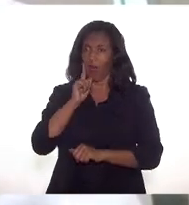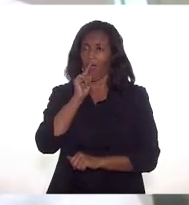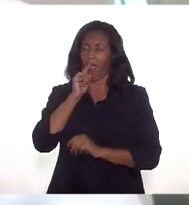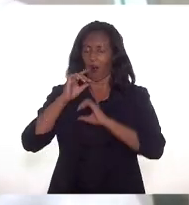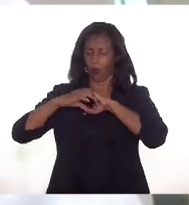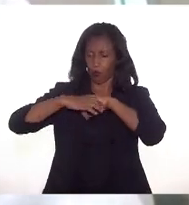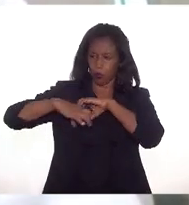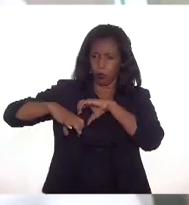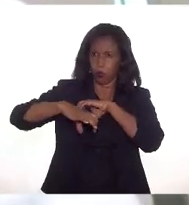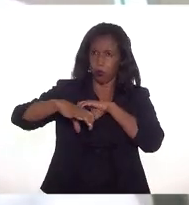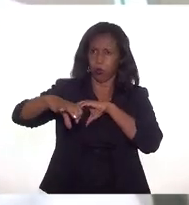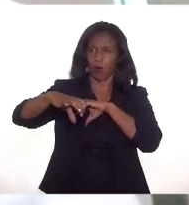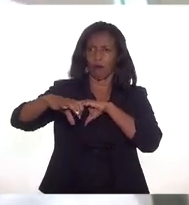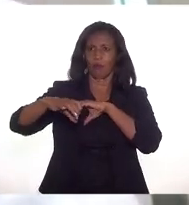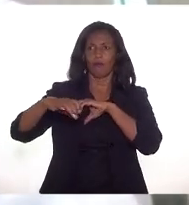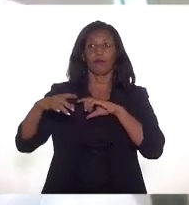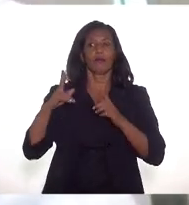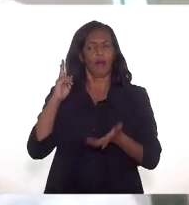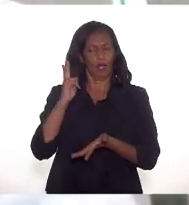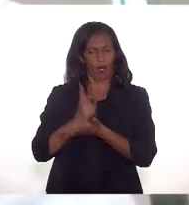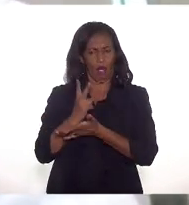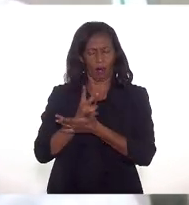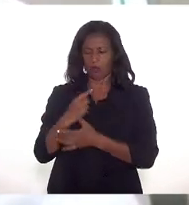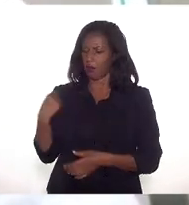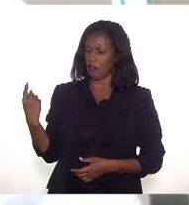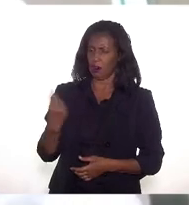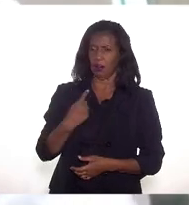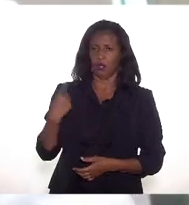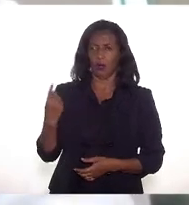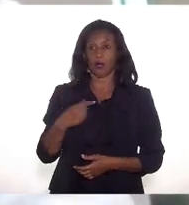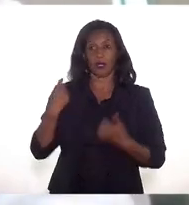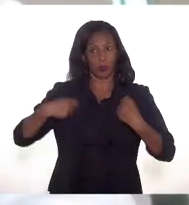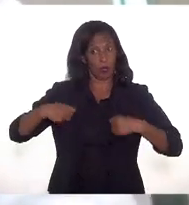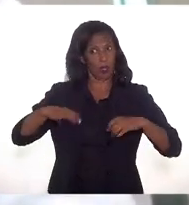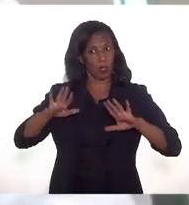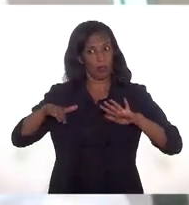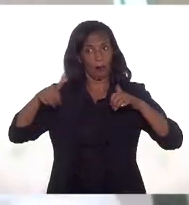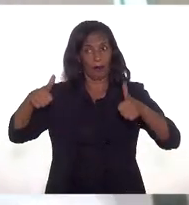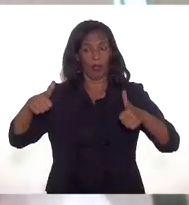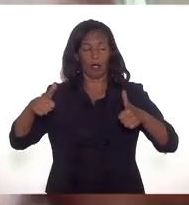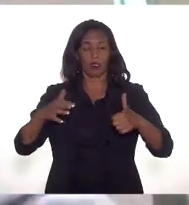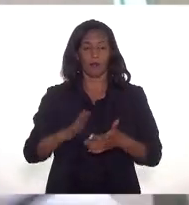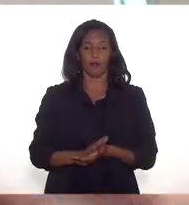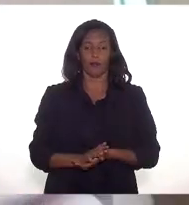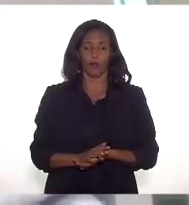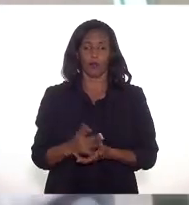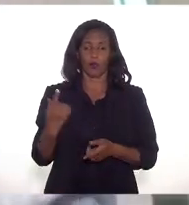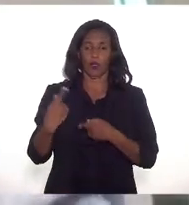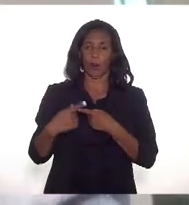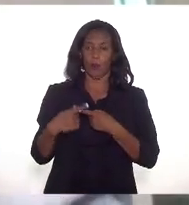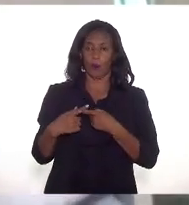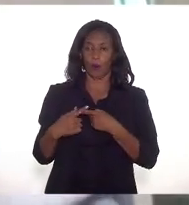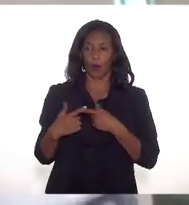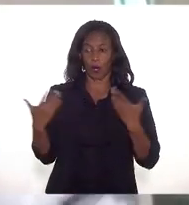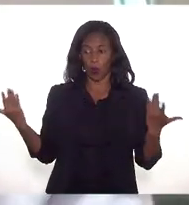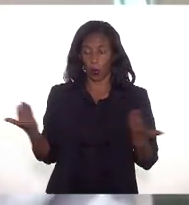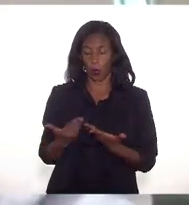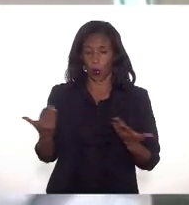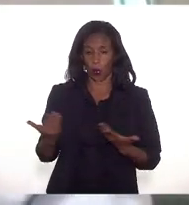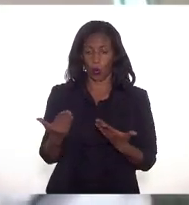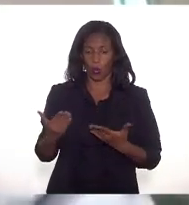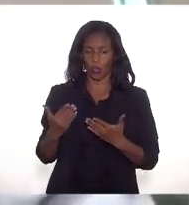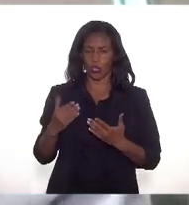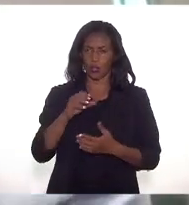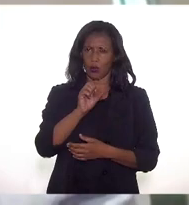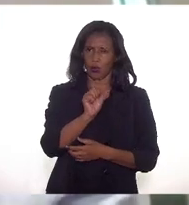água, ainda é nossa, a gente precisa que ela esteja bem, né? Porque, afinal de contas, o que a gente está mal colocando hoje no nosso setor de